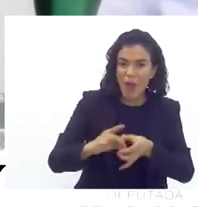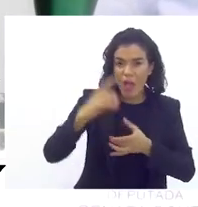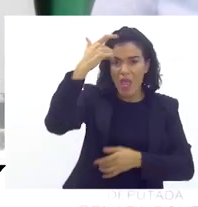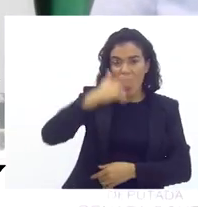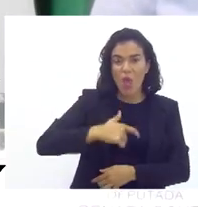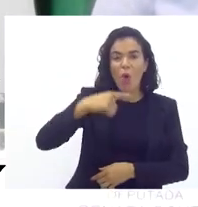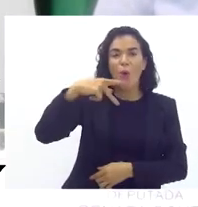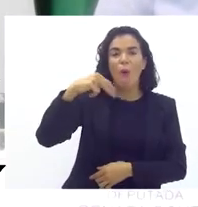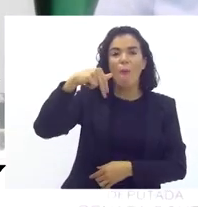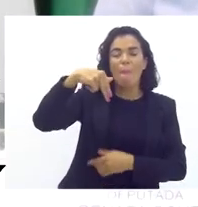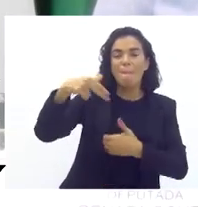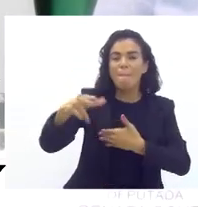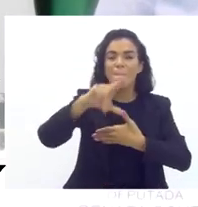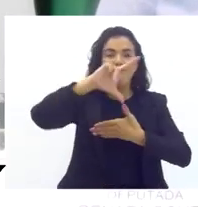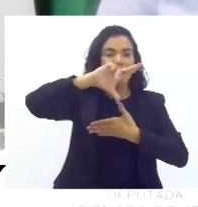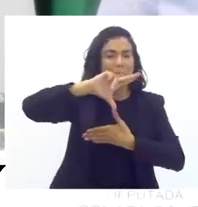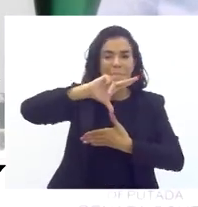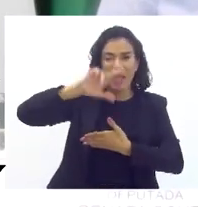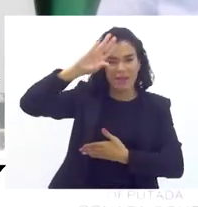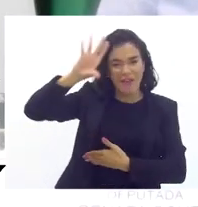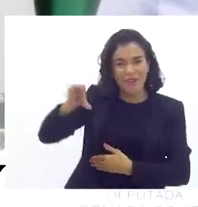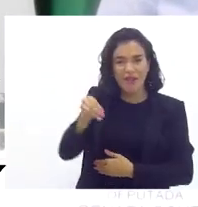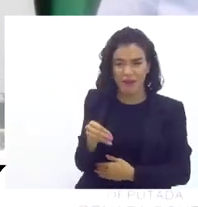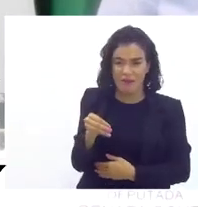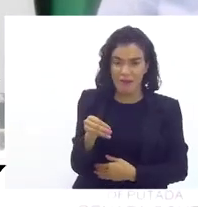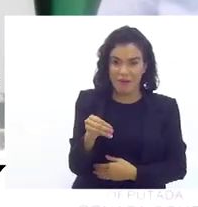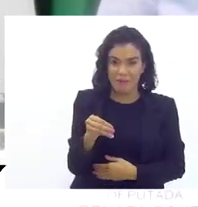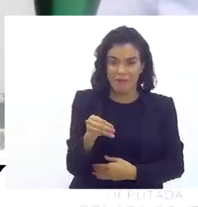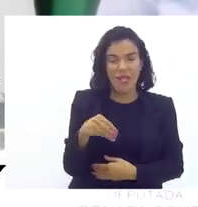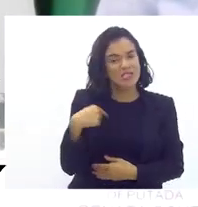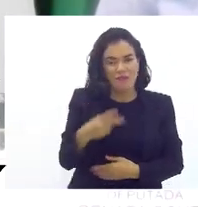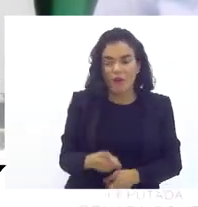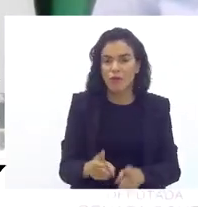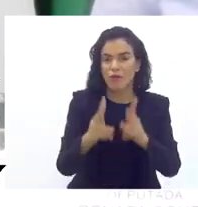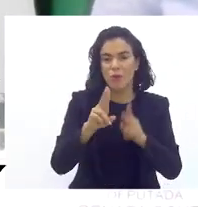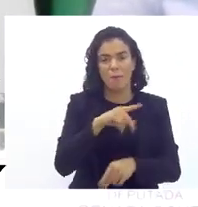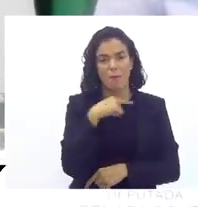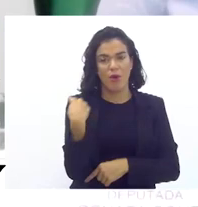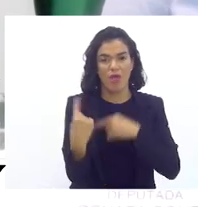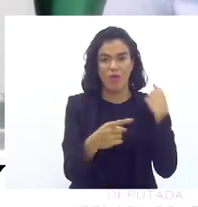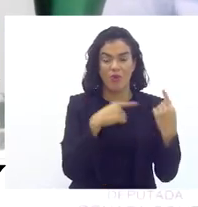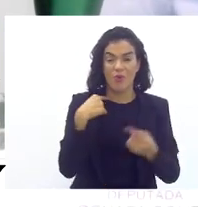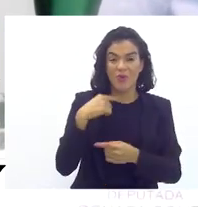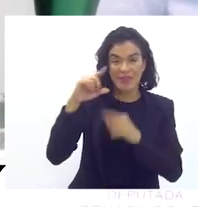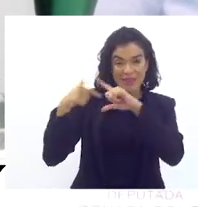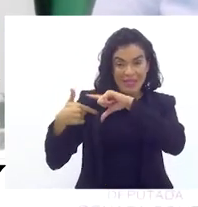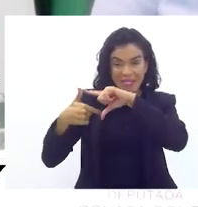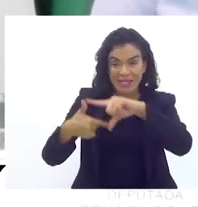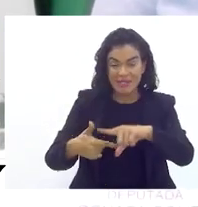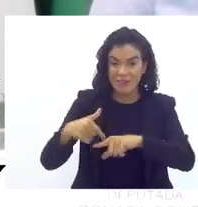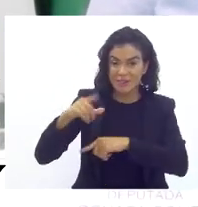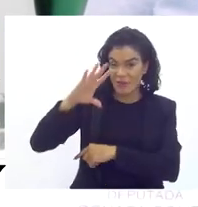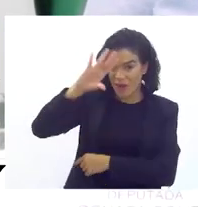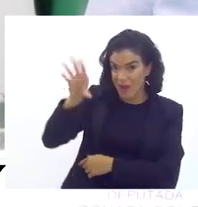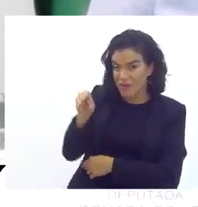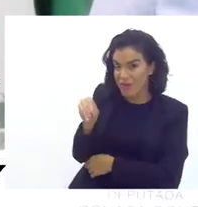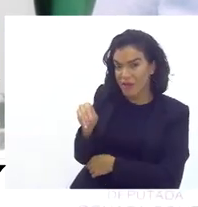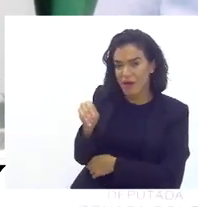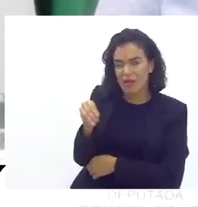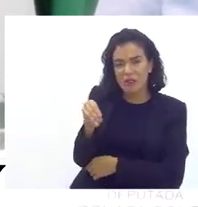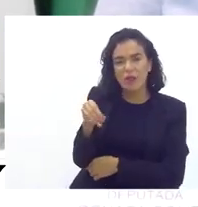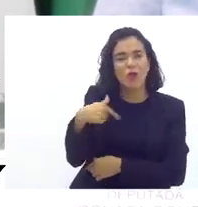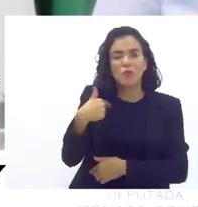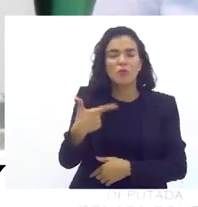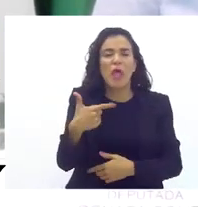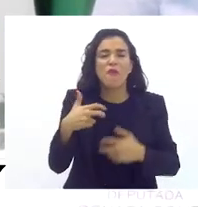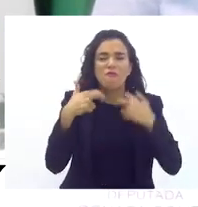panafricana nós vamos continuar sofrendo e morrendo e como das tradições africanas eu não tenho nenhuma vaidade de dividir essa fala